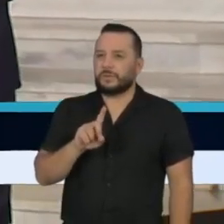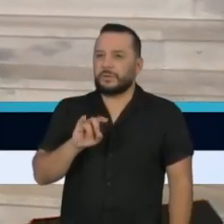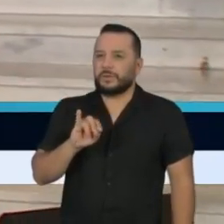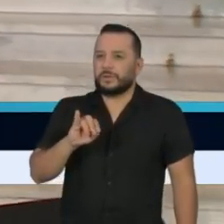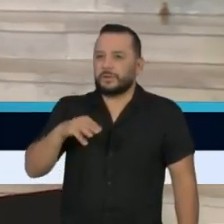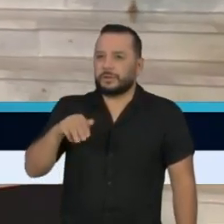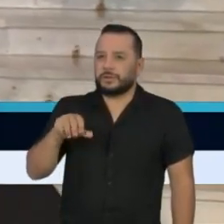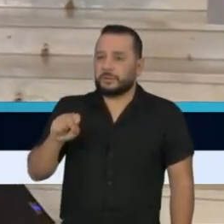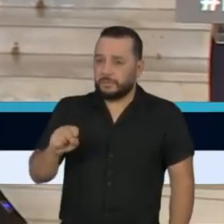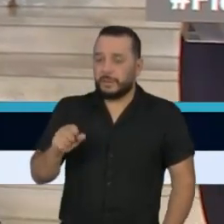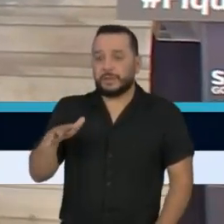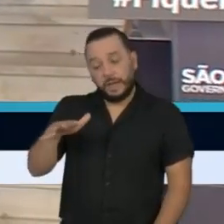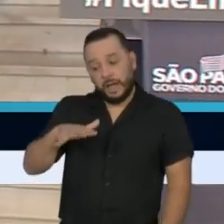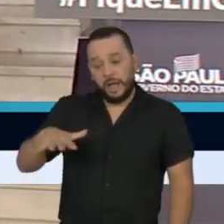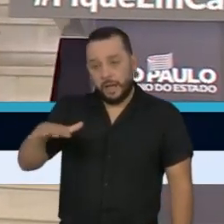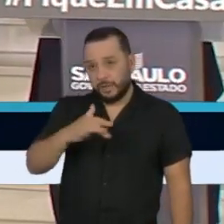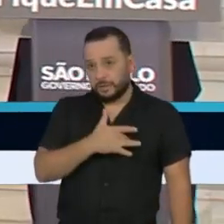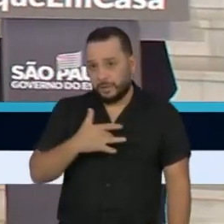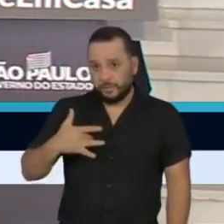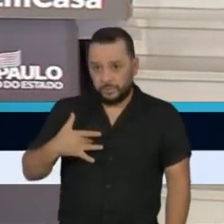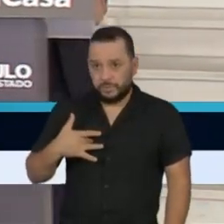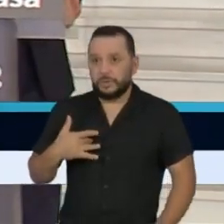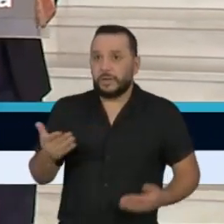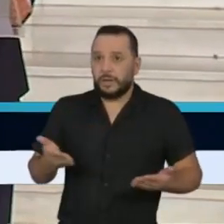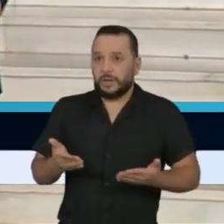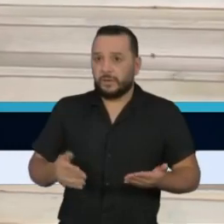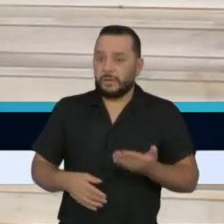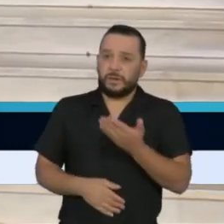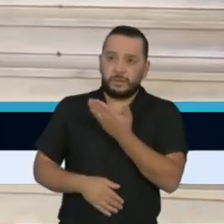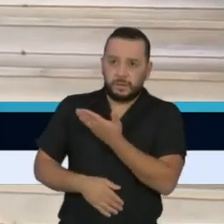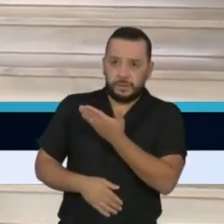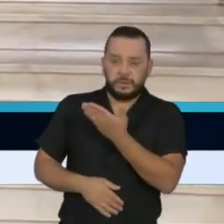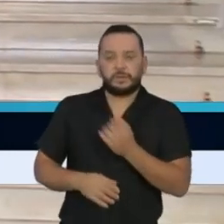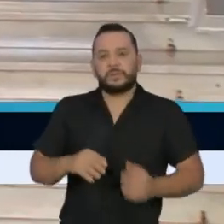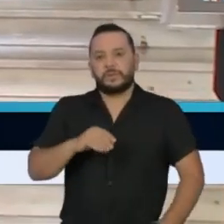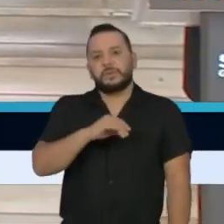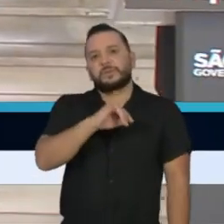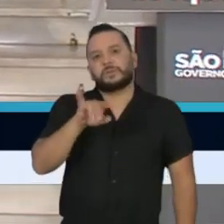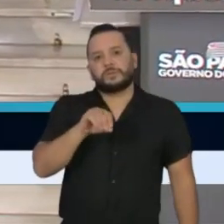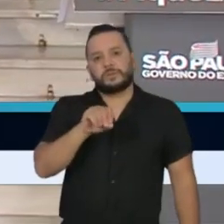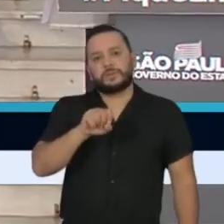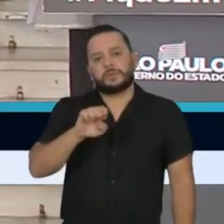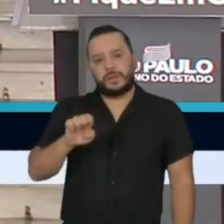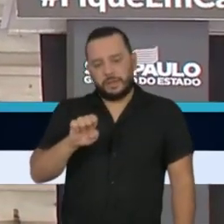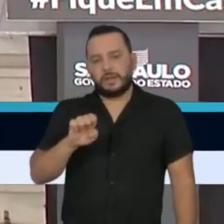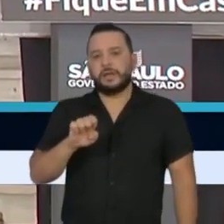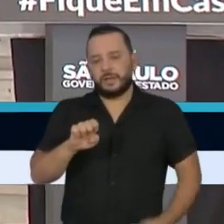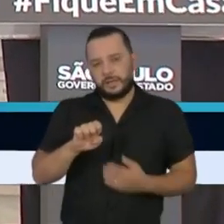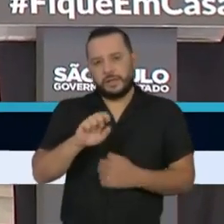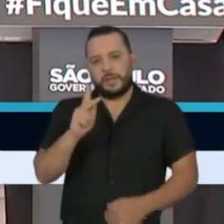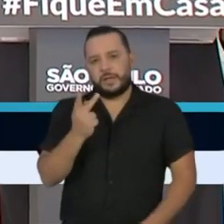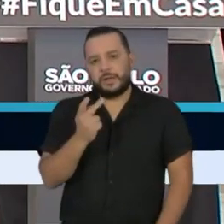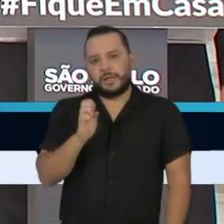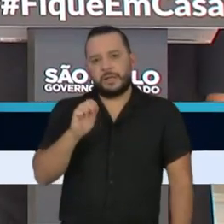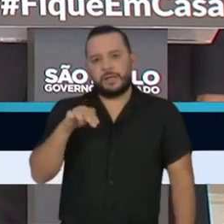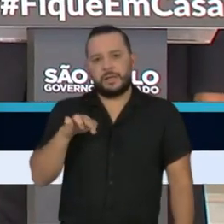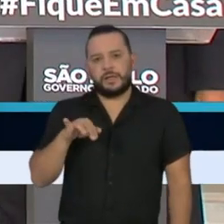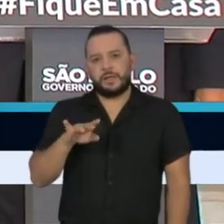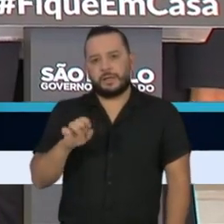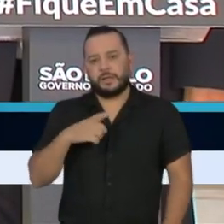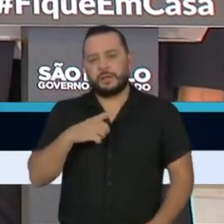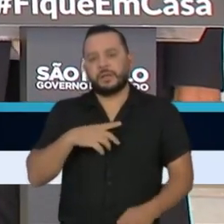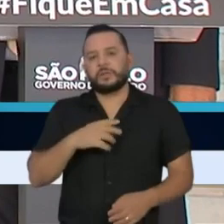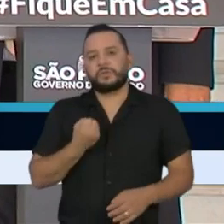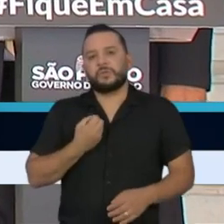da saúde, continuamos na saúde com o doutor Zé Henrique Germa, secretário de Saúde do Estado de São Paulo, com os números de hoje.